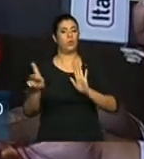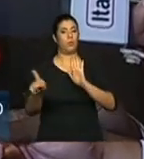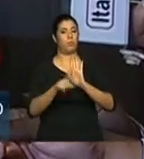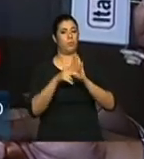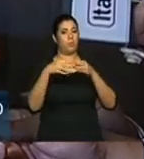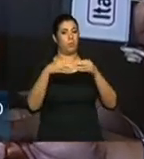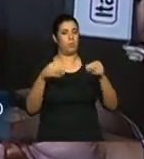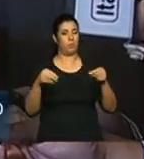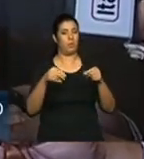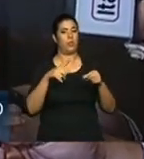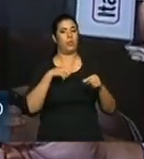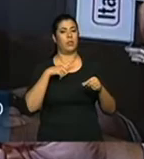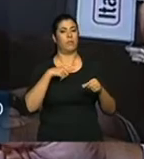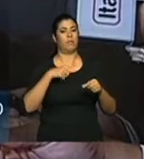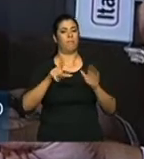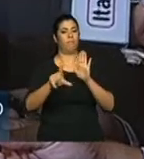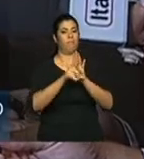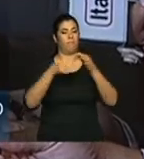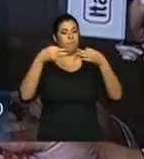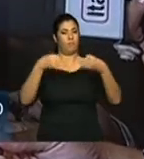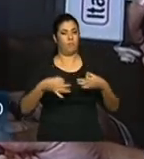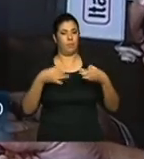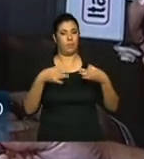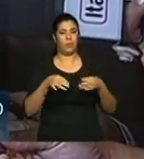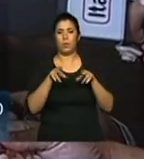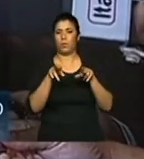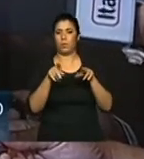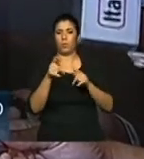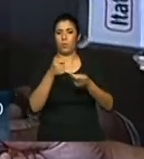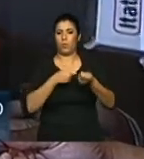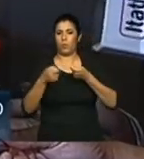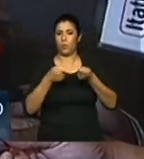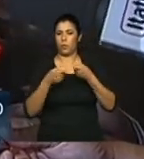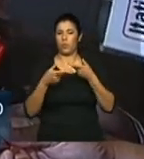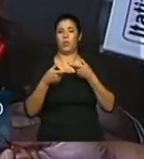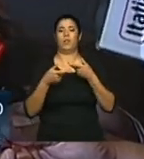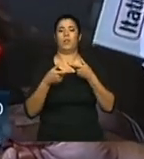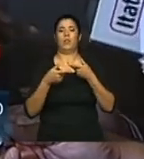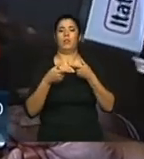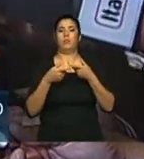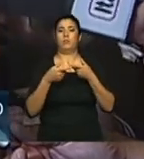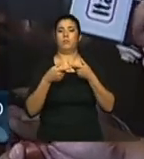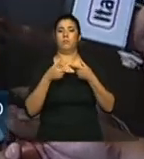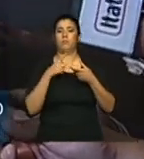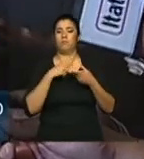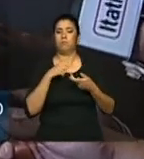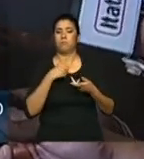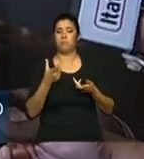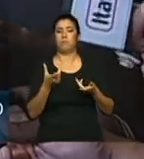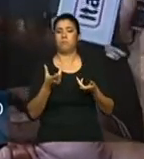propriedade legítimo, assim como a economia de mercado, sejam